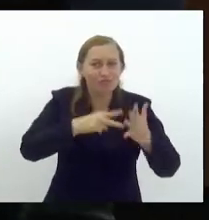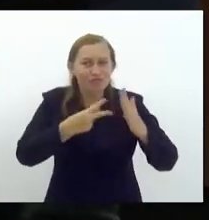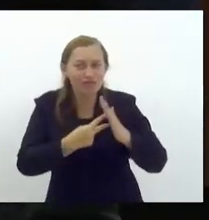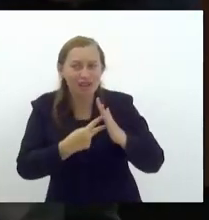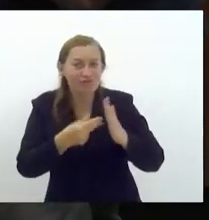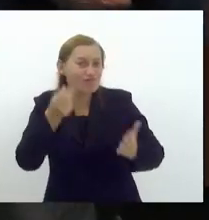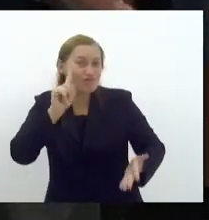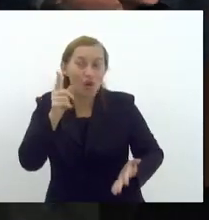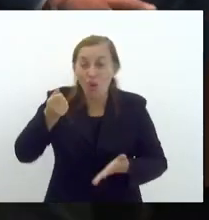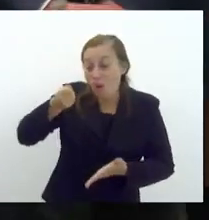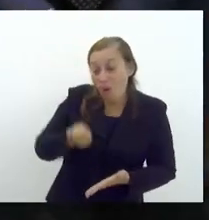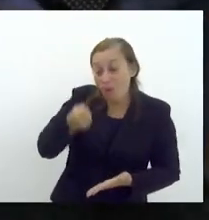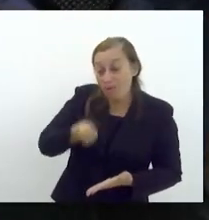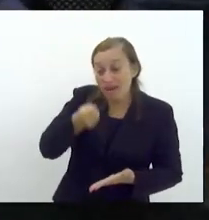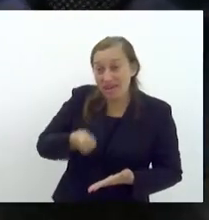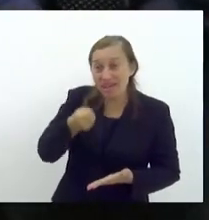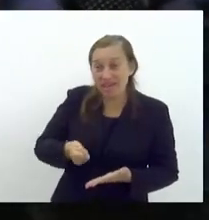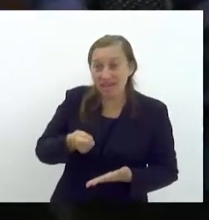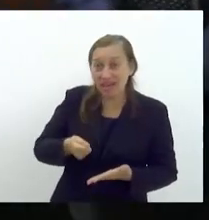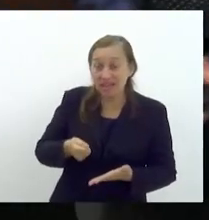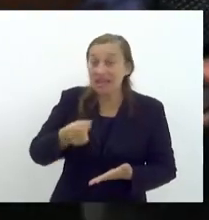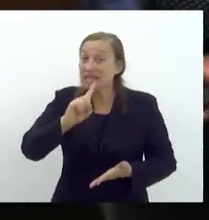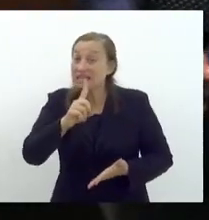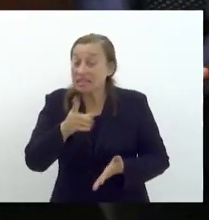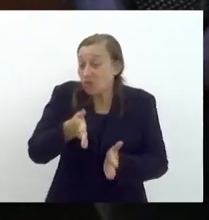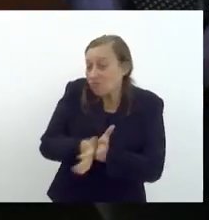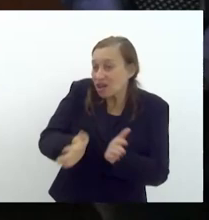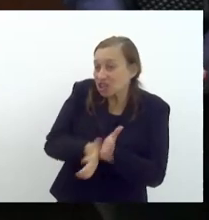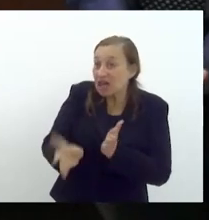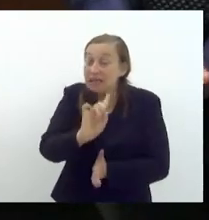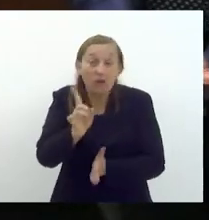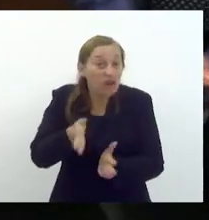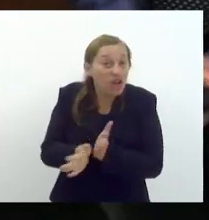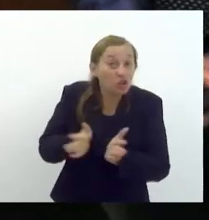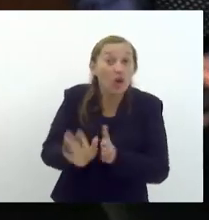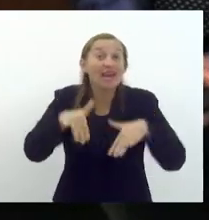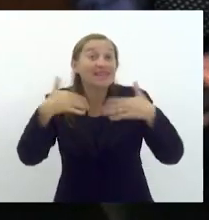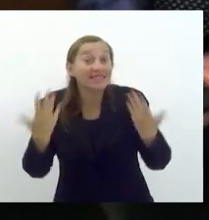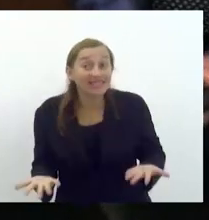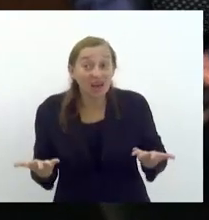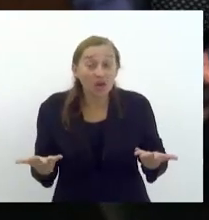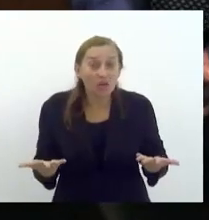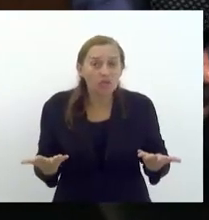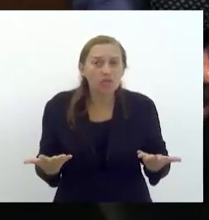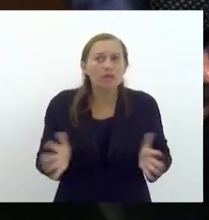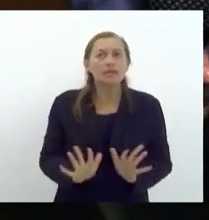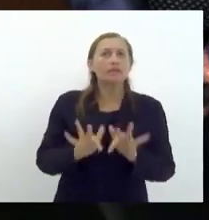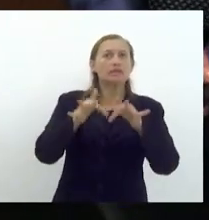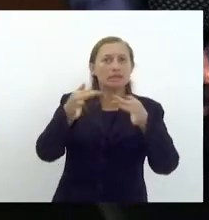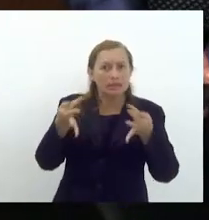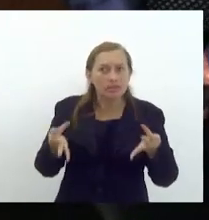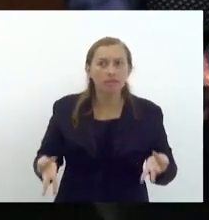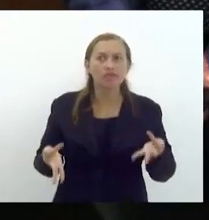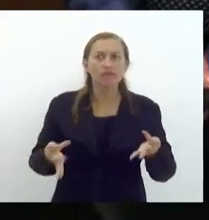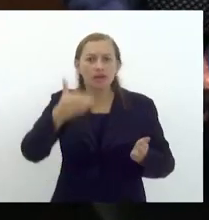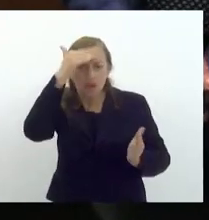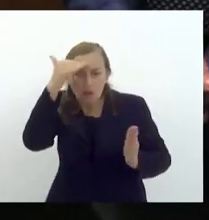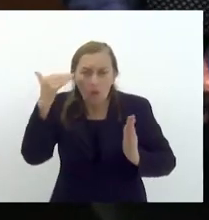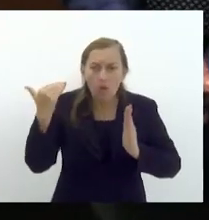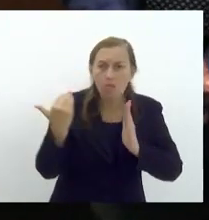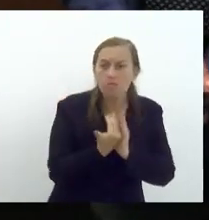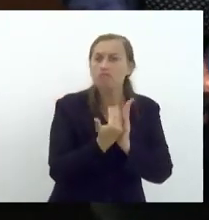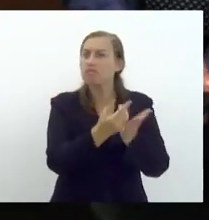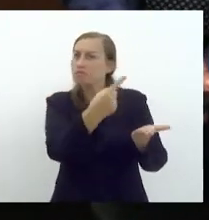destina mas se não gastar não gastou então é simplesmente cumpri-la